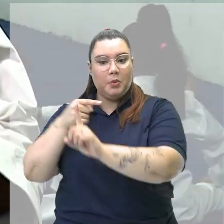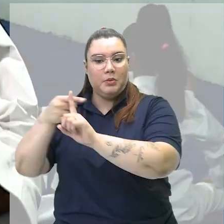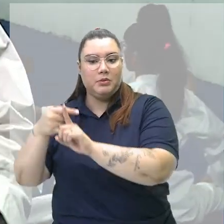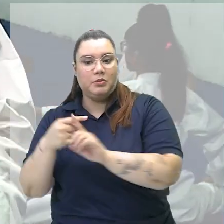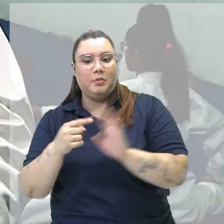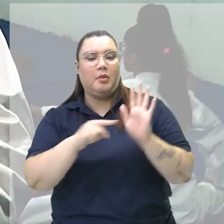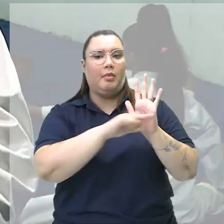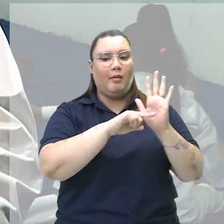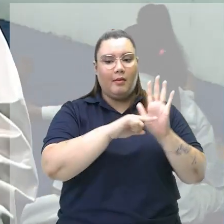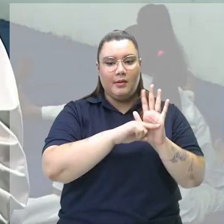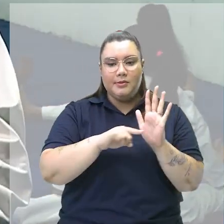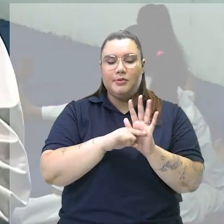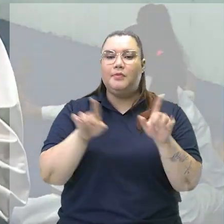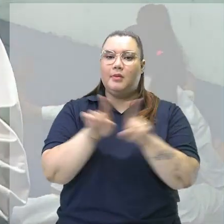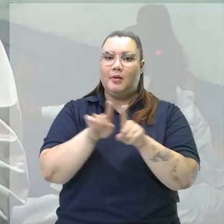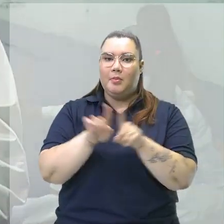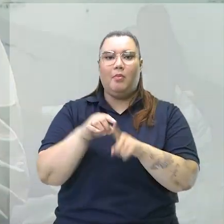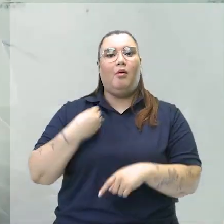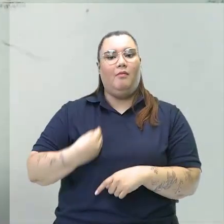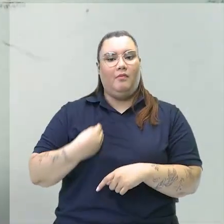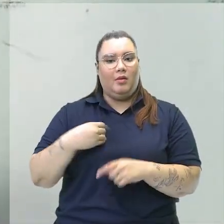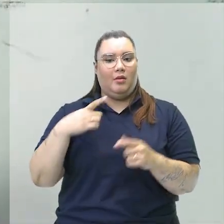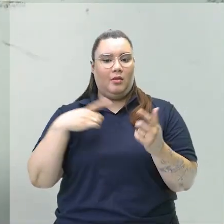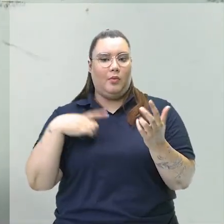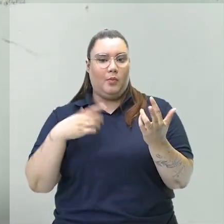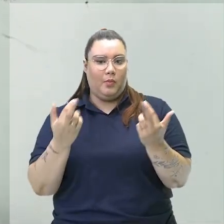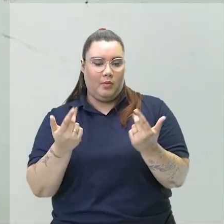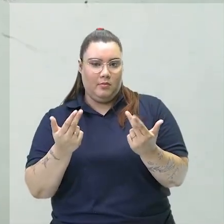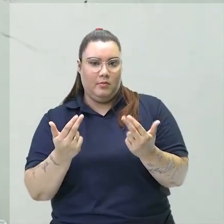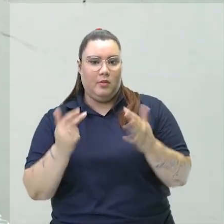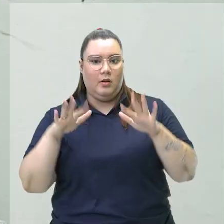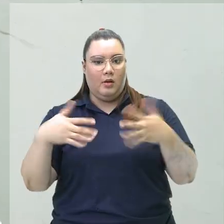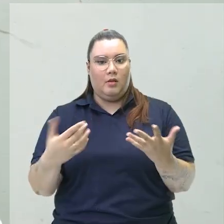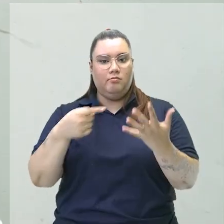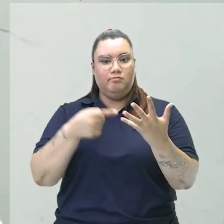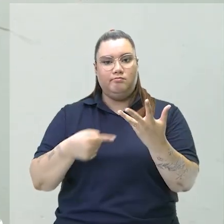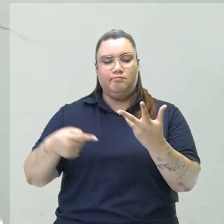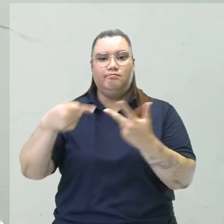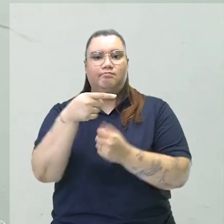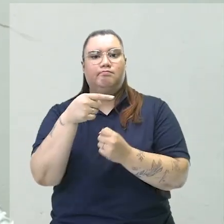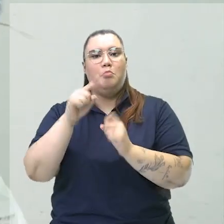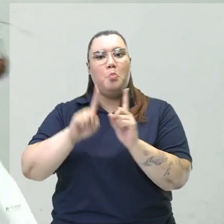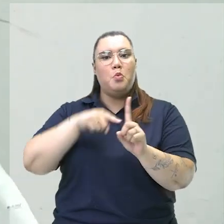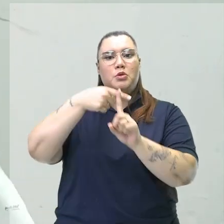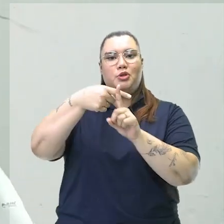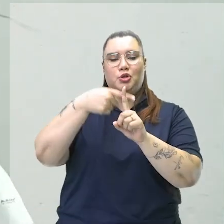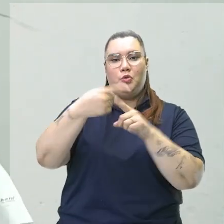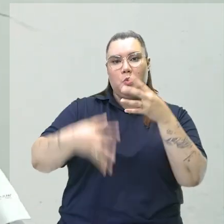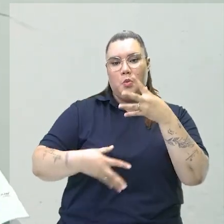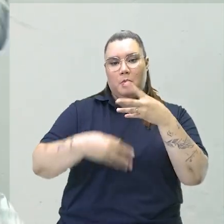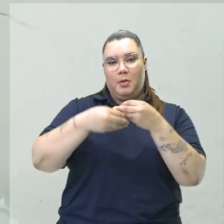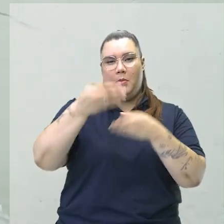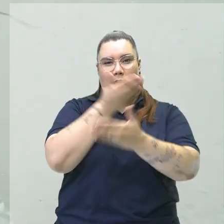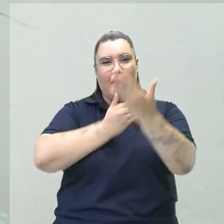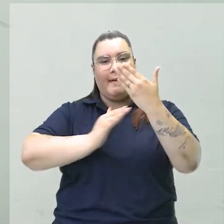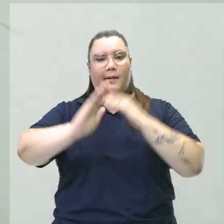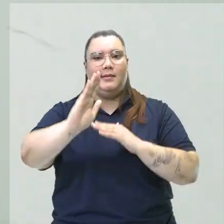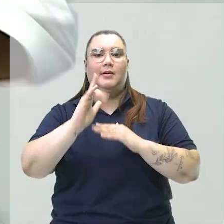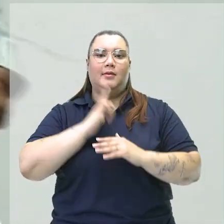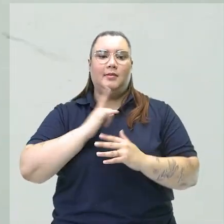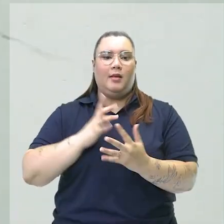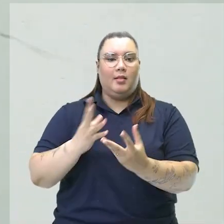negativos que infelizmente a vida também nos oferece. Então são essas as qualidades a mais que o Karatê nos